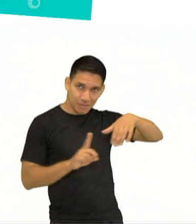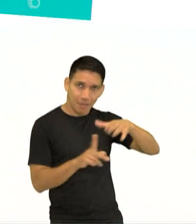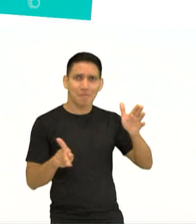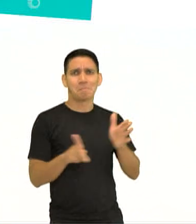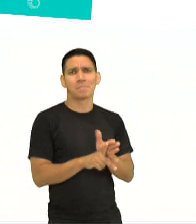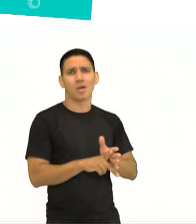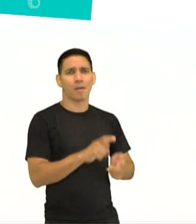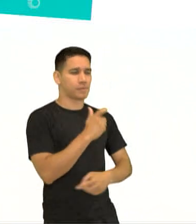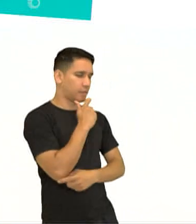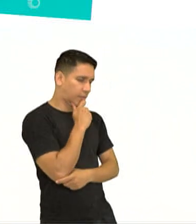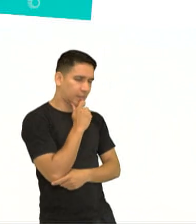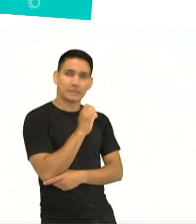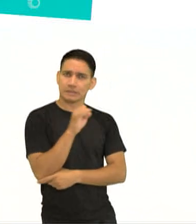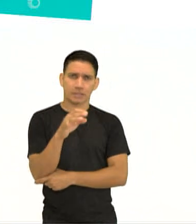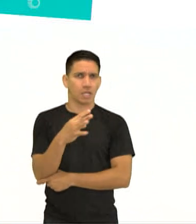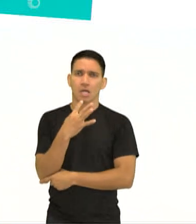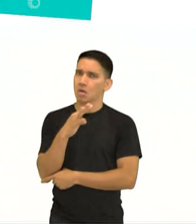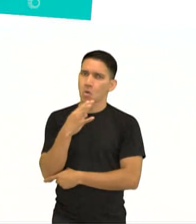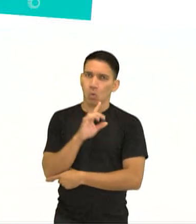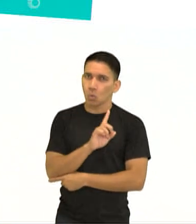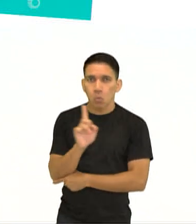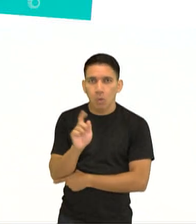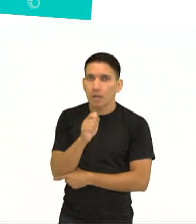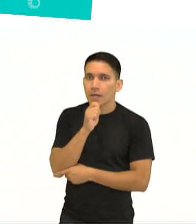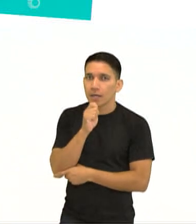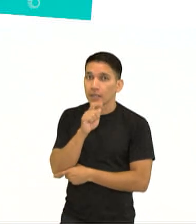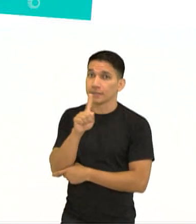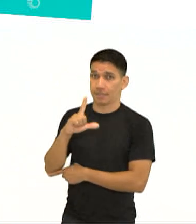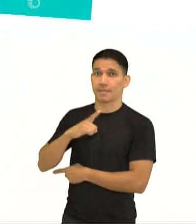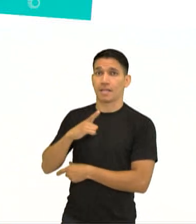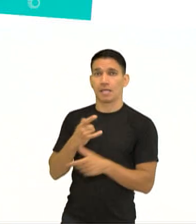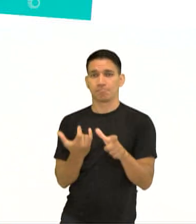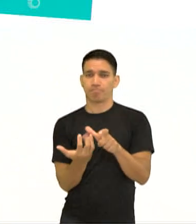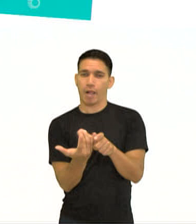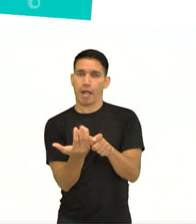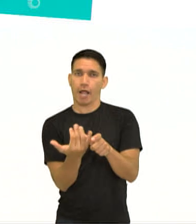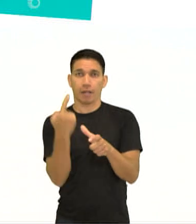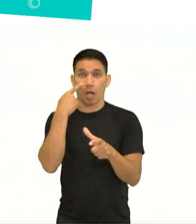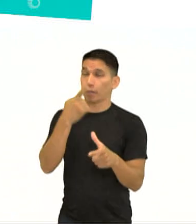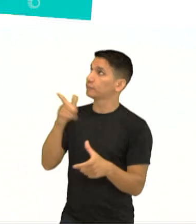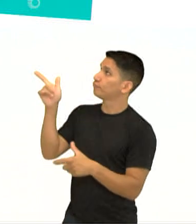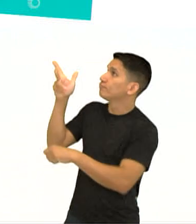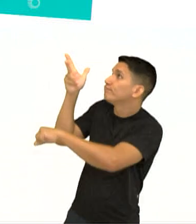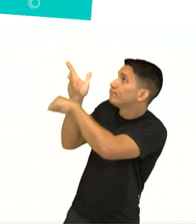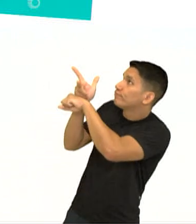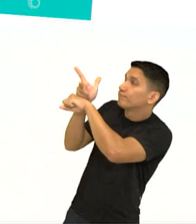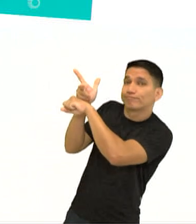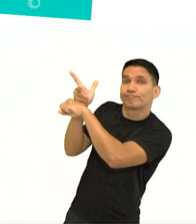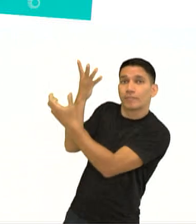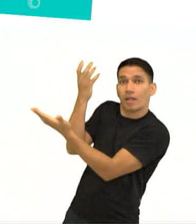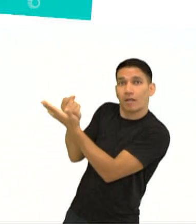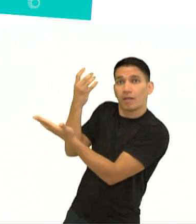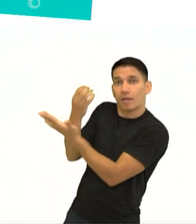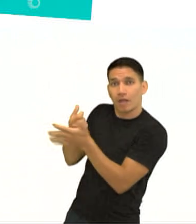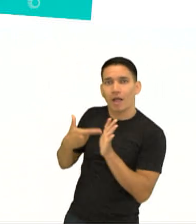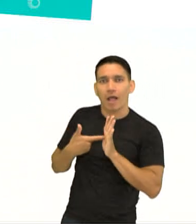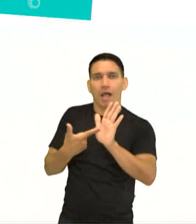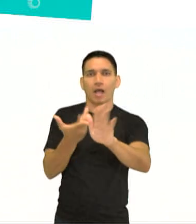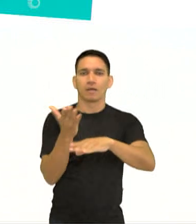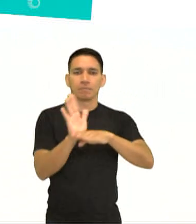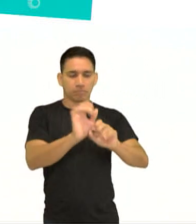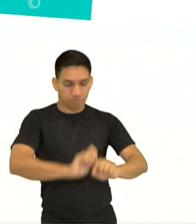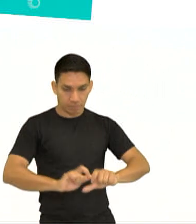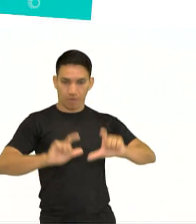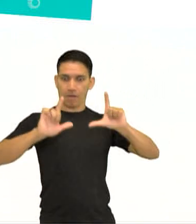não conhece ainda essa alegoria, temos ali um QR Code que vai te levar para essa leitura, para a história